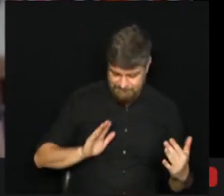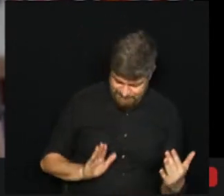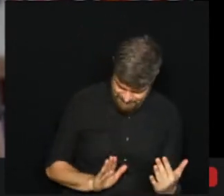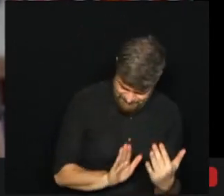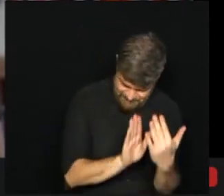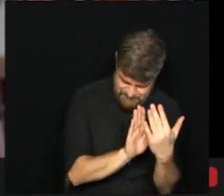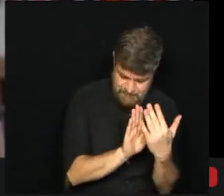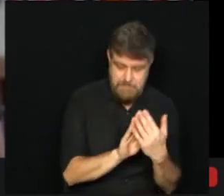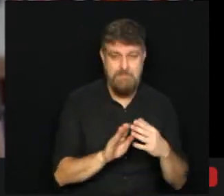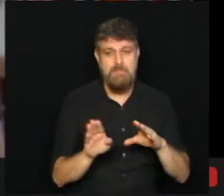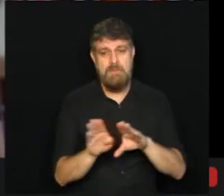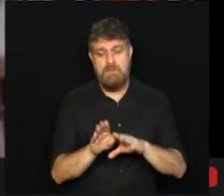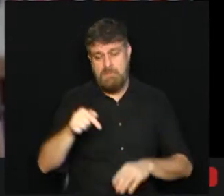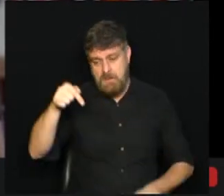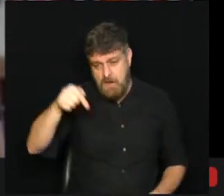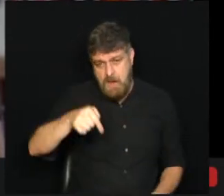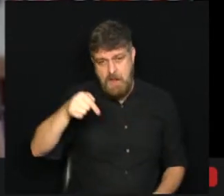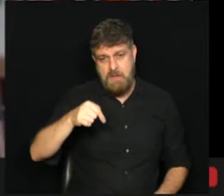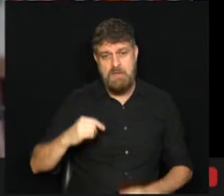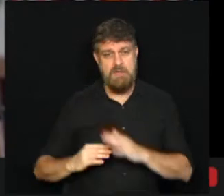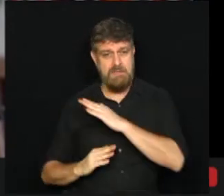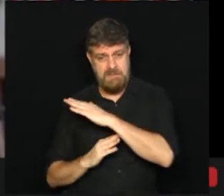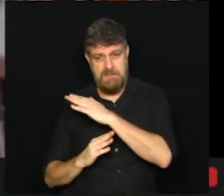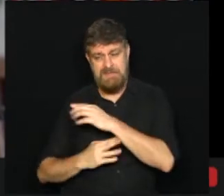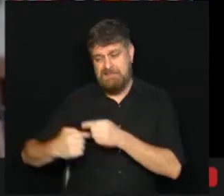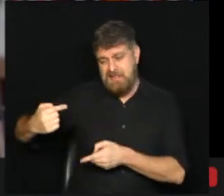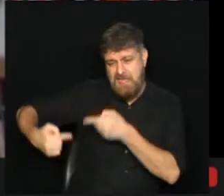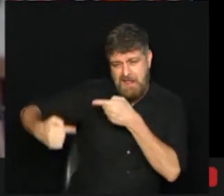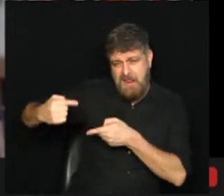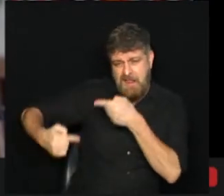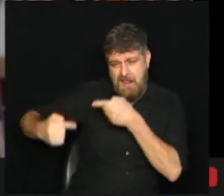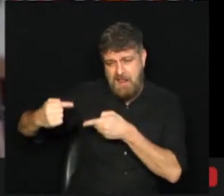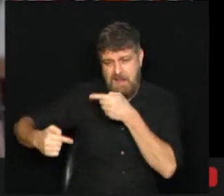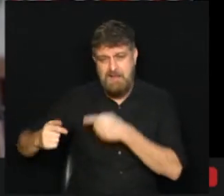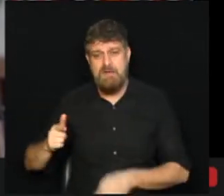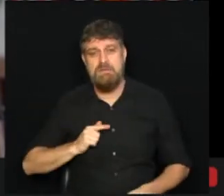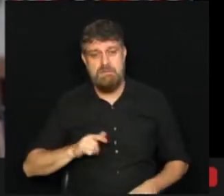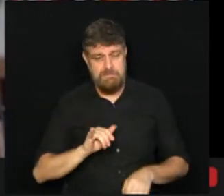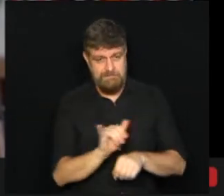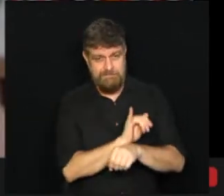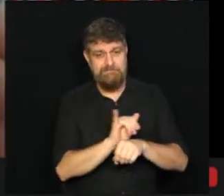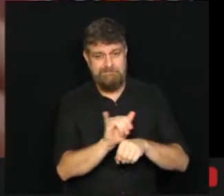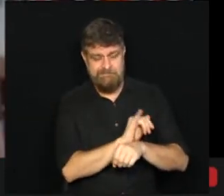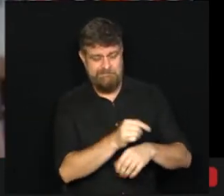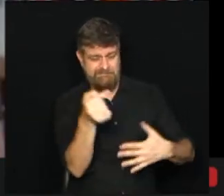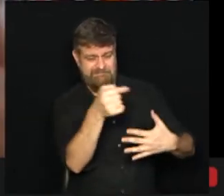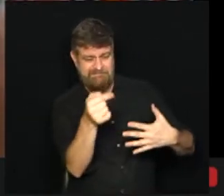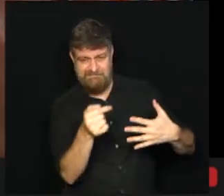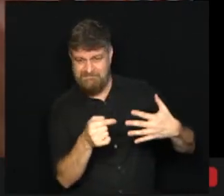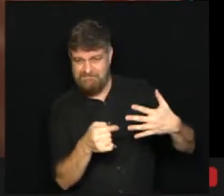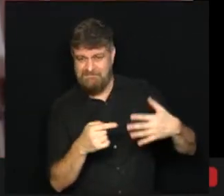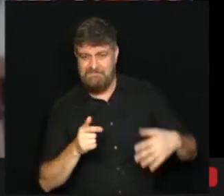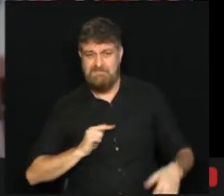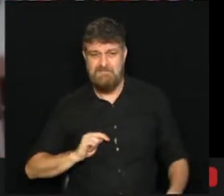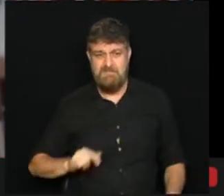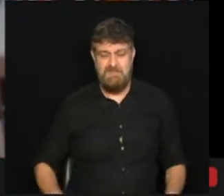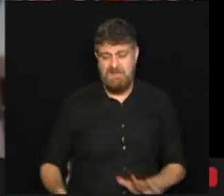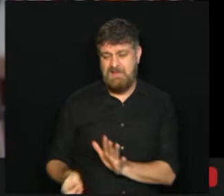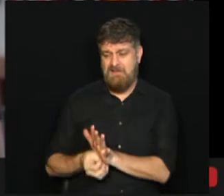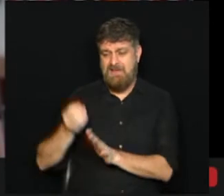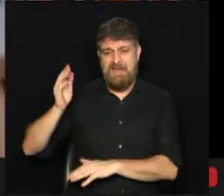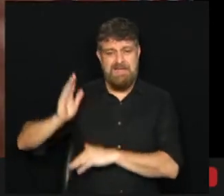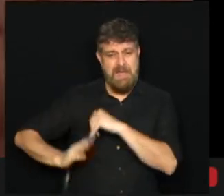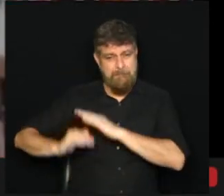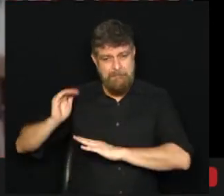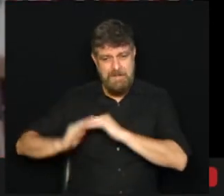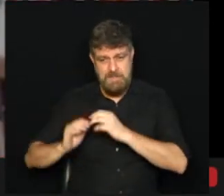também aqui no corpo, na Câmara de Vereadores, contra as medidas legislativas, fizemos várias iniciativas para